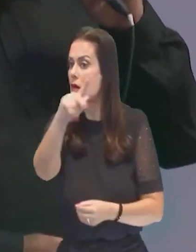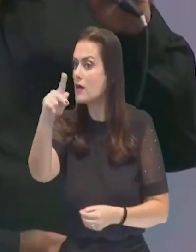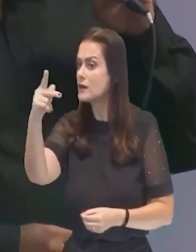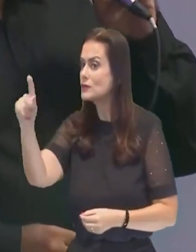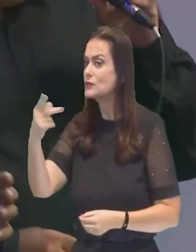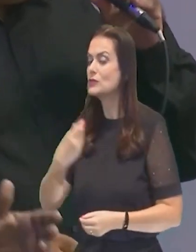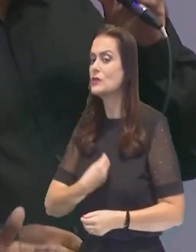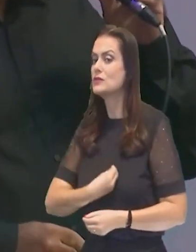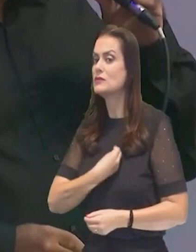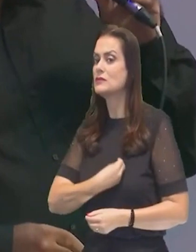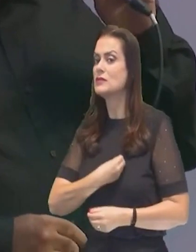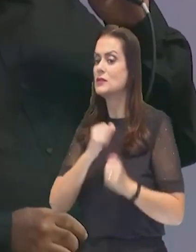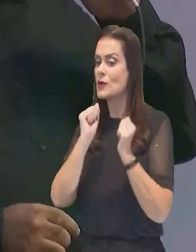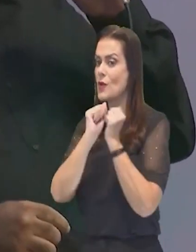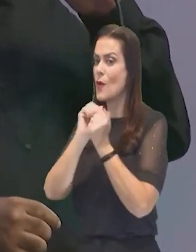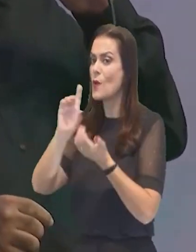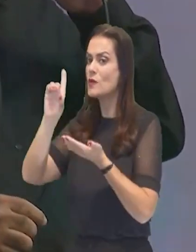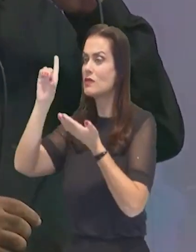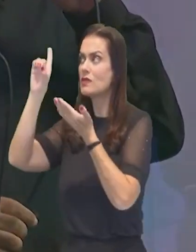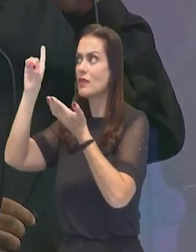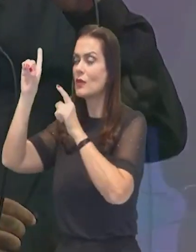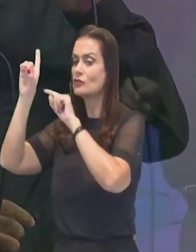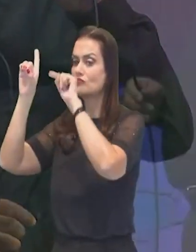estás com teu